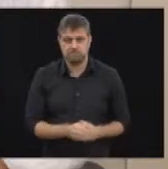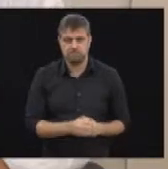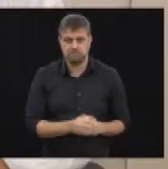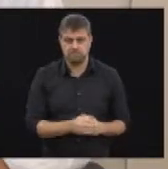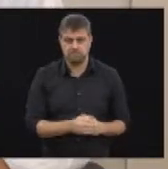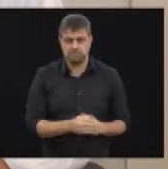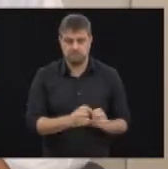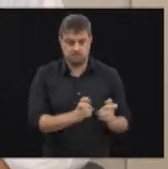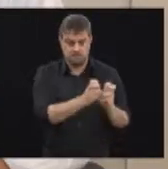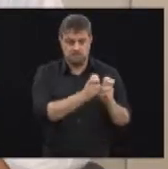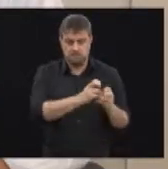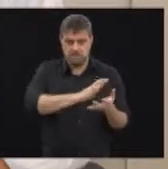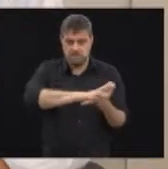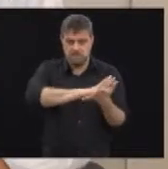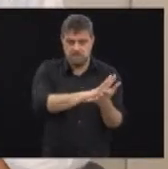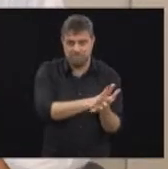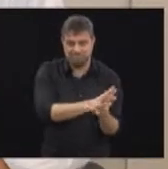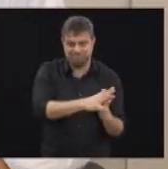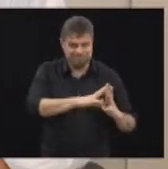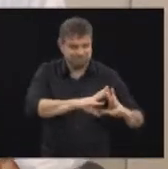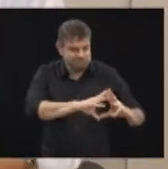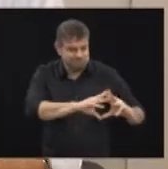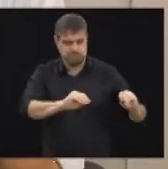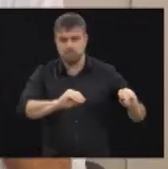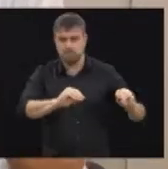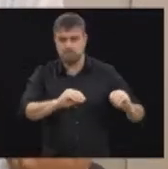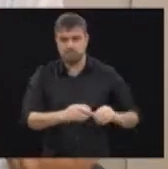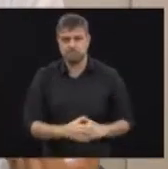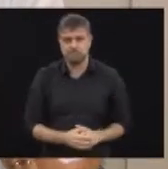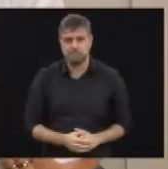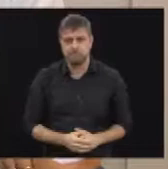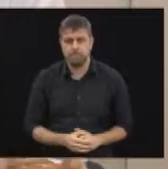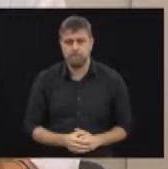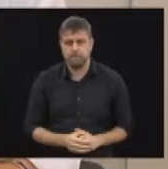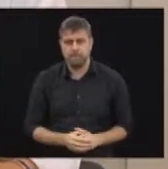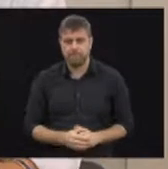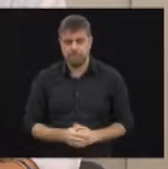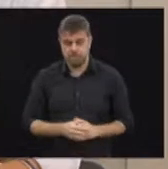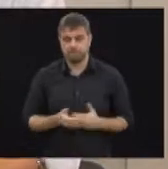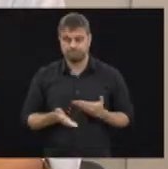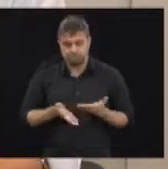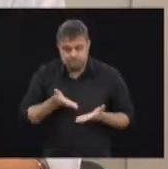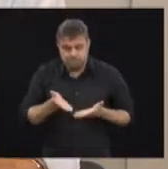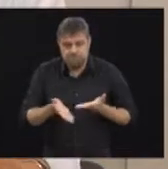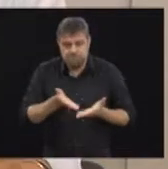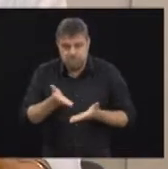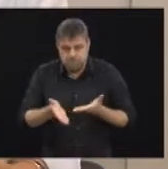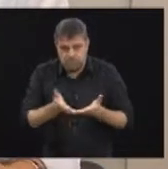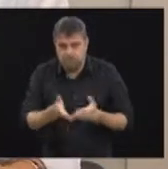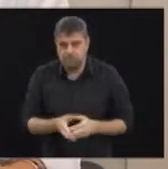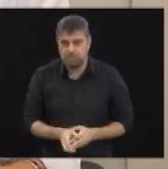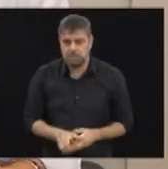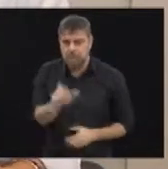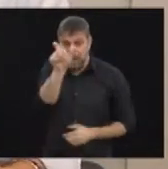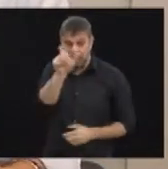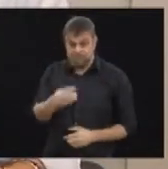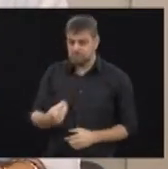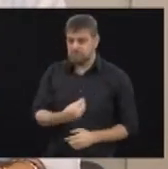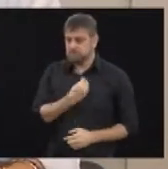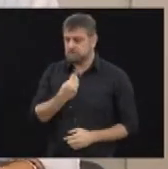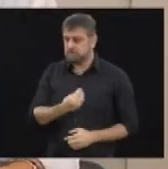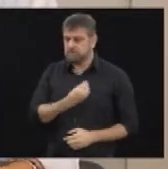para destruir essas lesões. Então, esse é um tratamento que tem um ganho